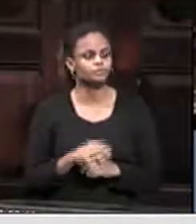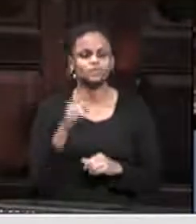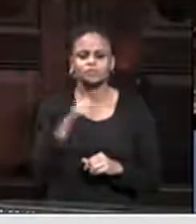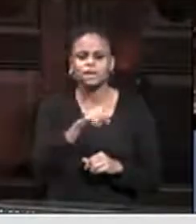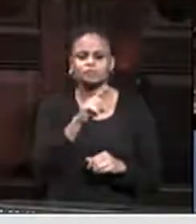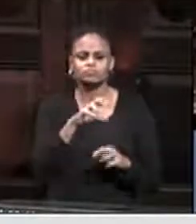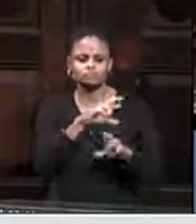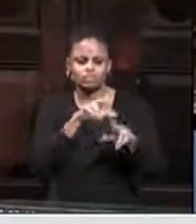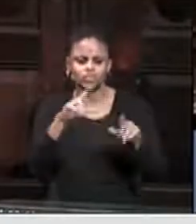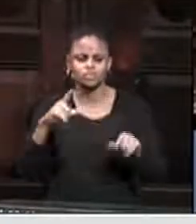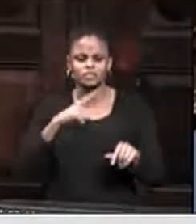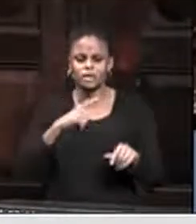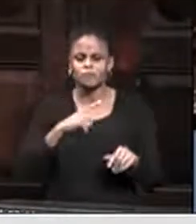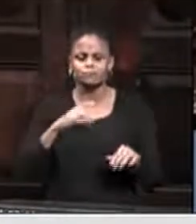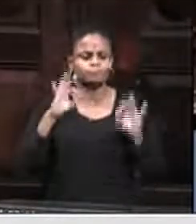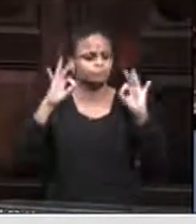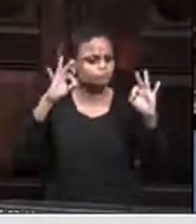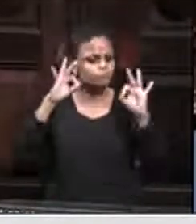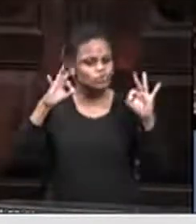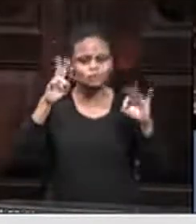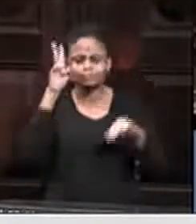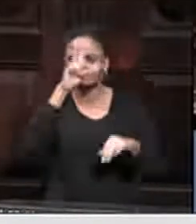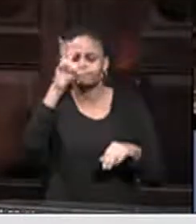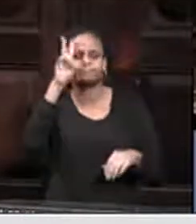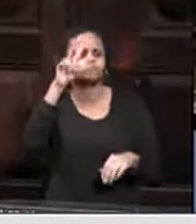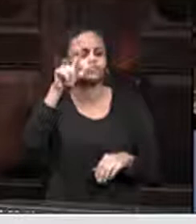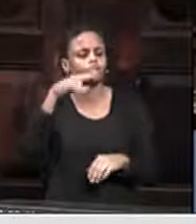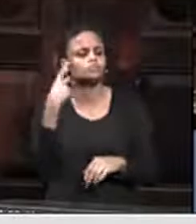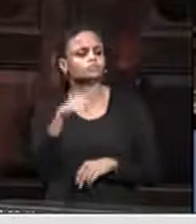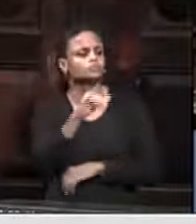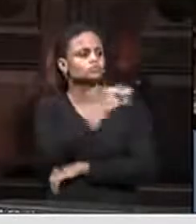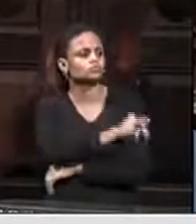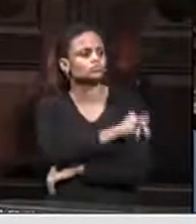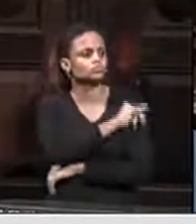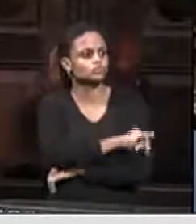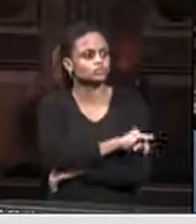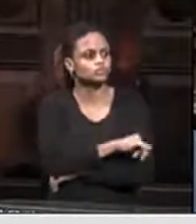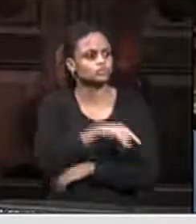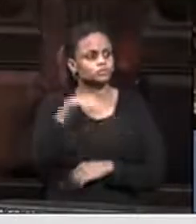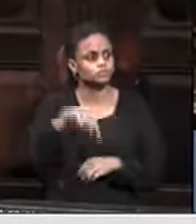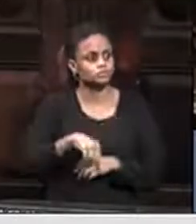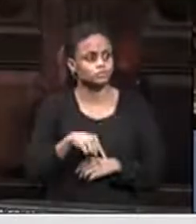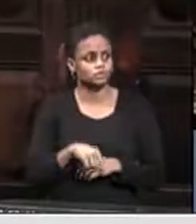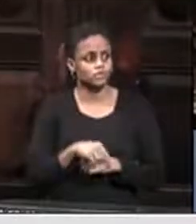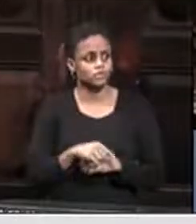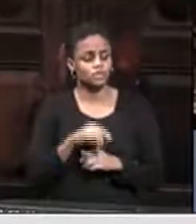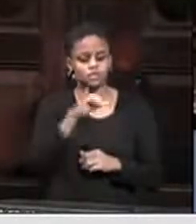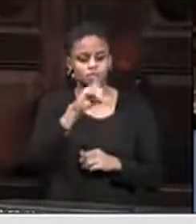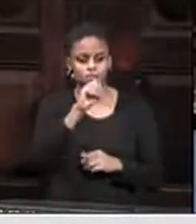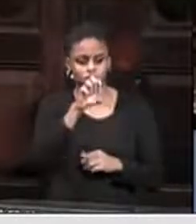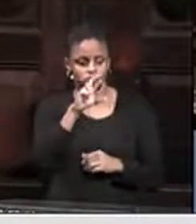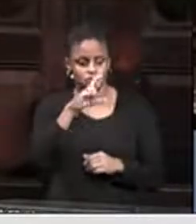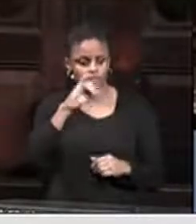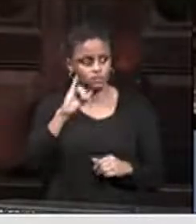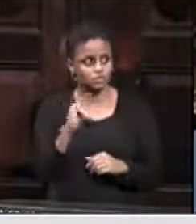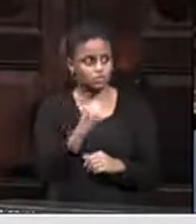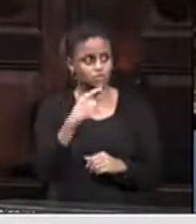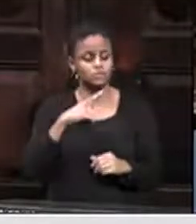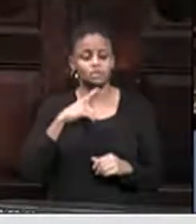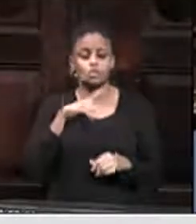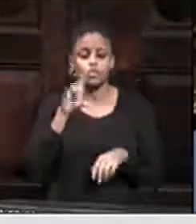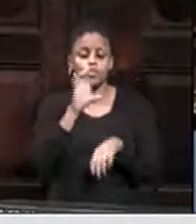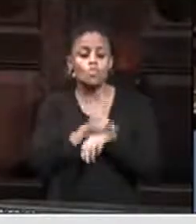emblemas da história da educação do Rio de Janeiro. Aqui no ISERG não temos mais o curso normal de nível médio, temos um curso de